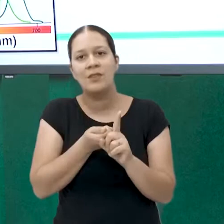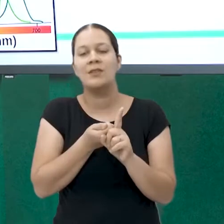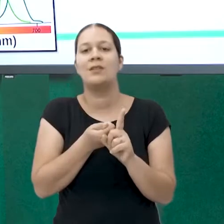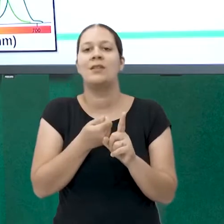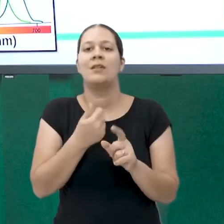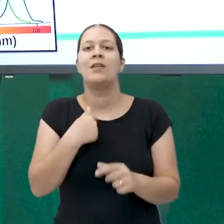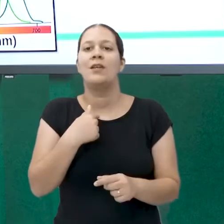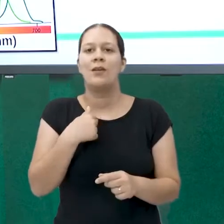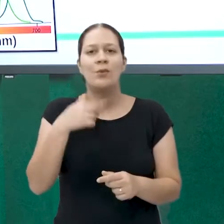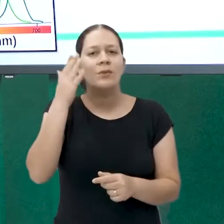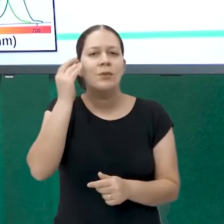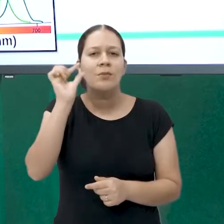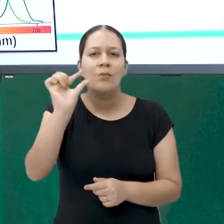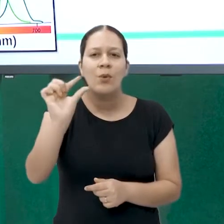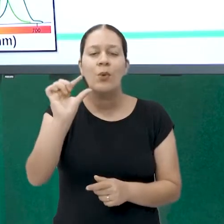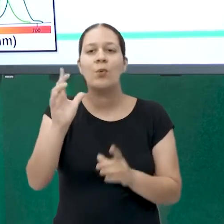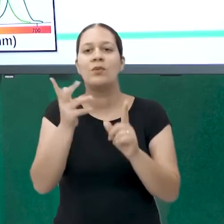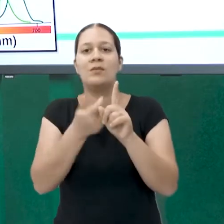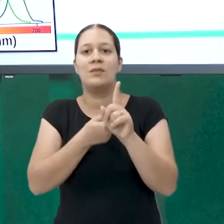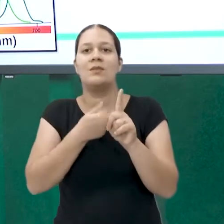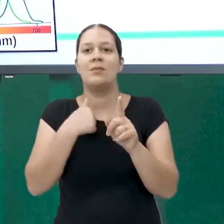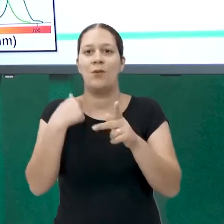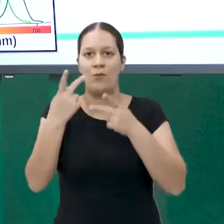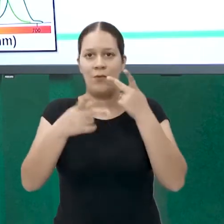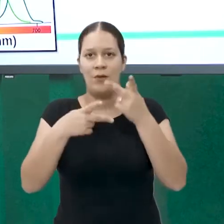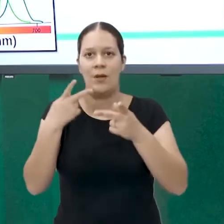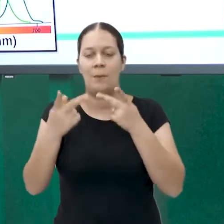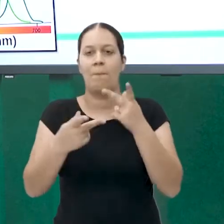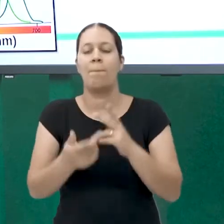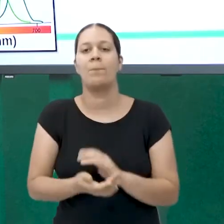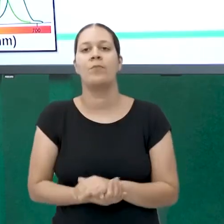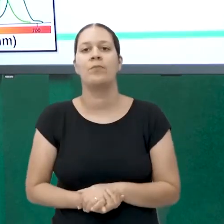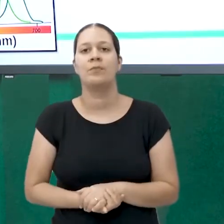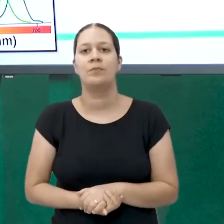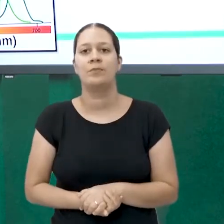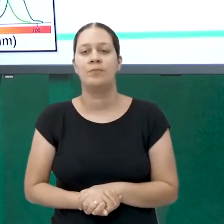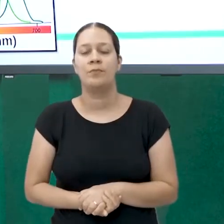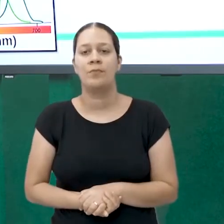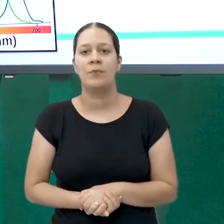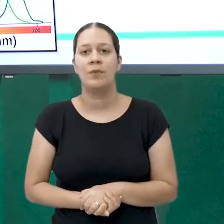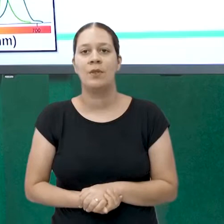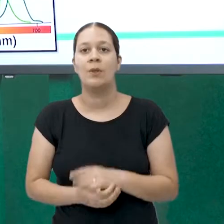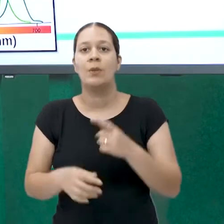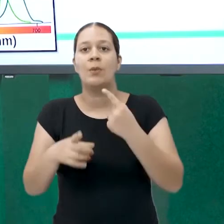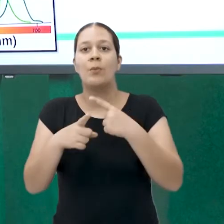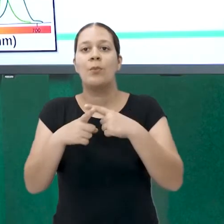depois, mas eu vou me intrometer aqui rapidinho com um pouco que eu sei de física. Pessoal,